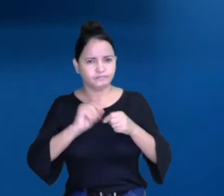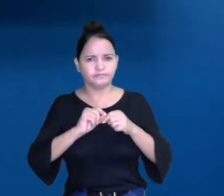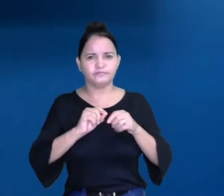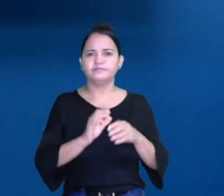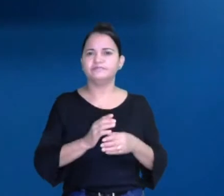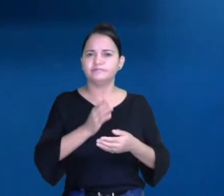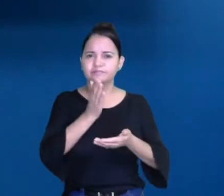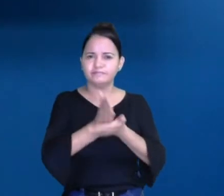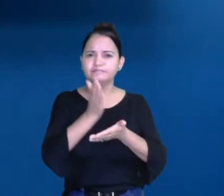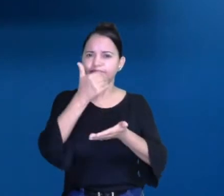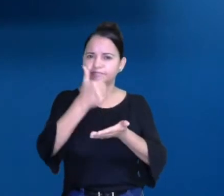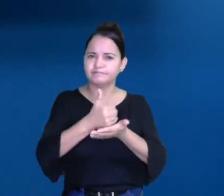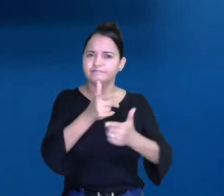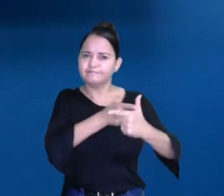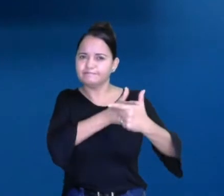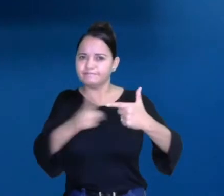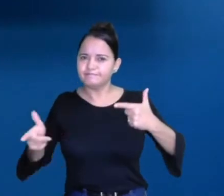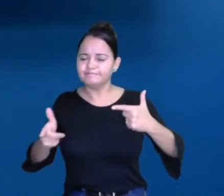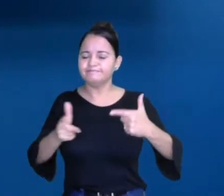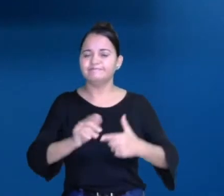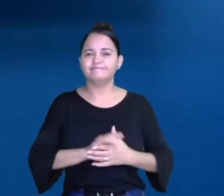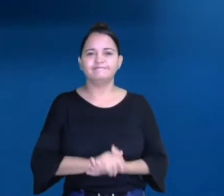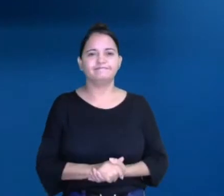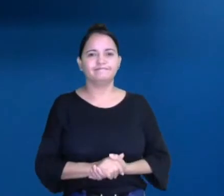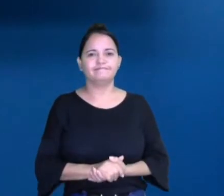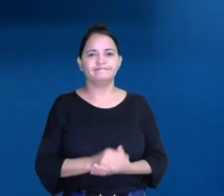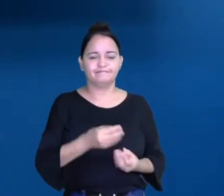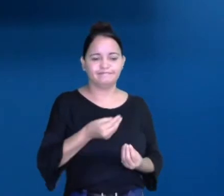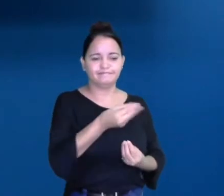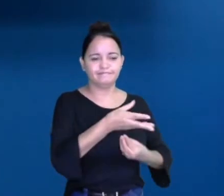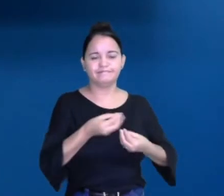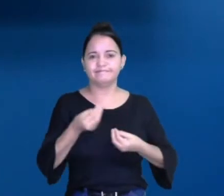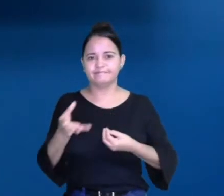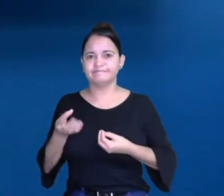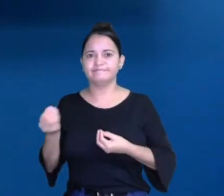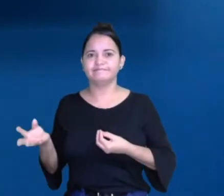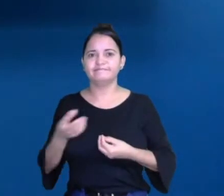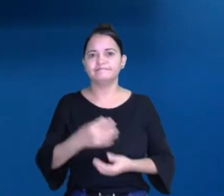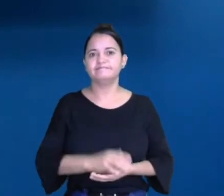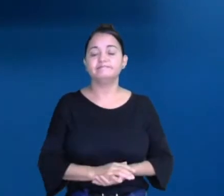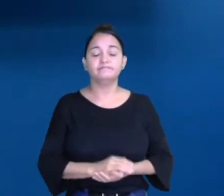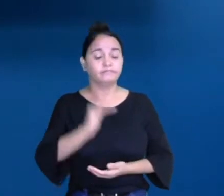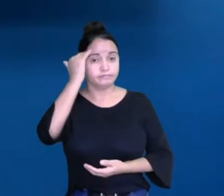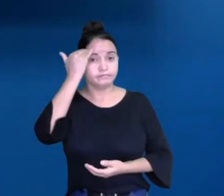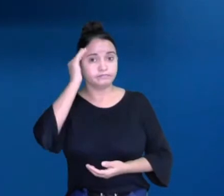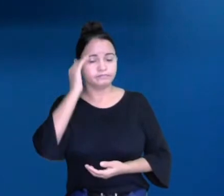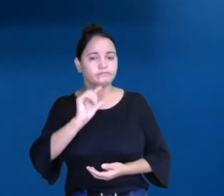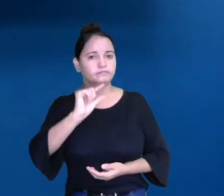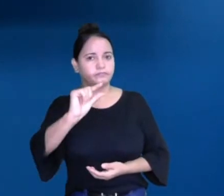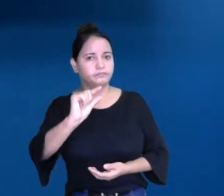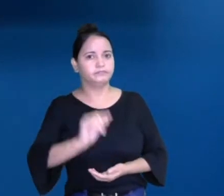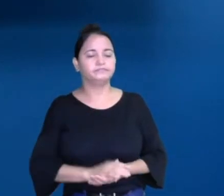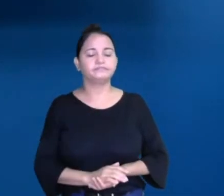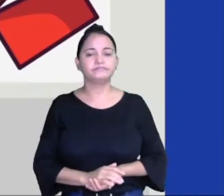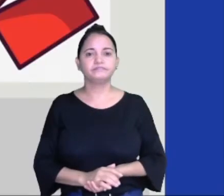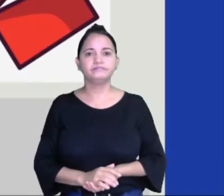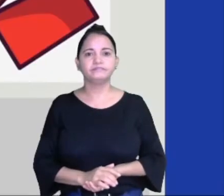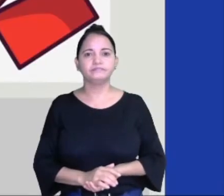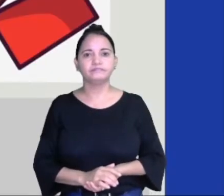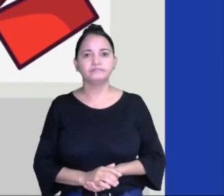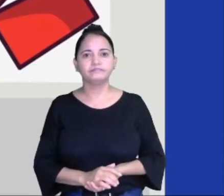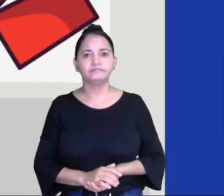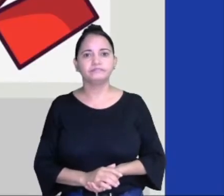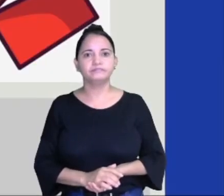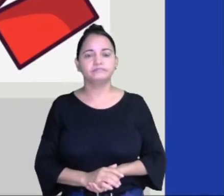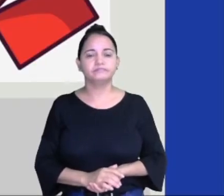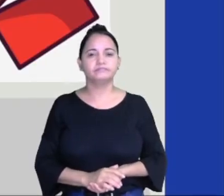essa divisão, né, entre seus familiares. Mas vamos compreender um pouco. O que é que eu quero? Preste atenção na